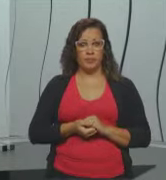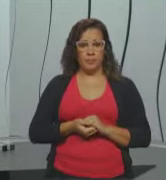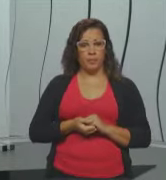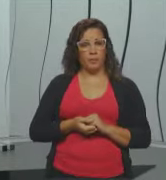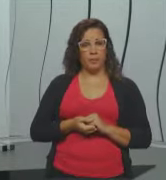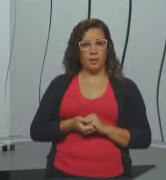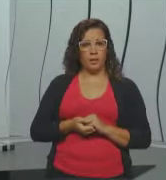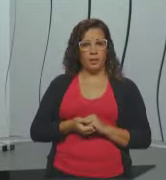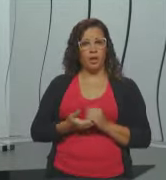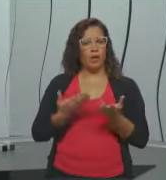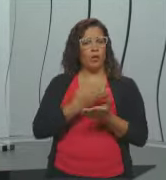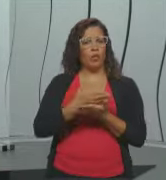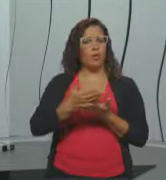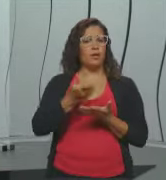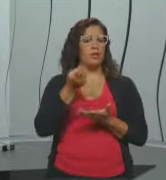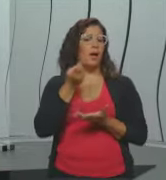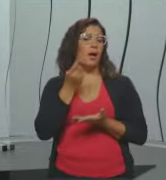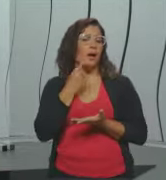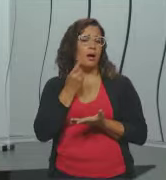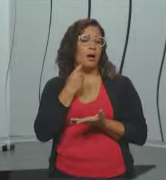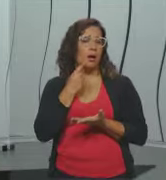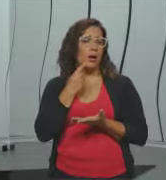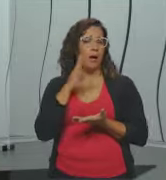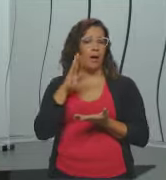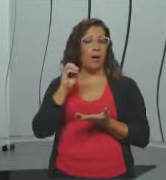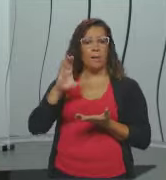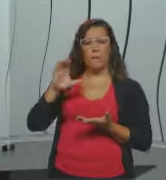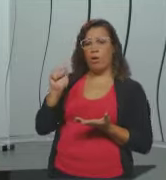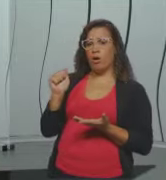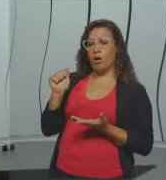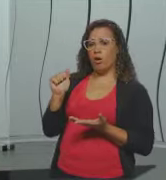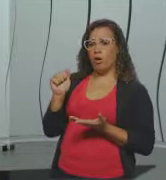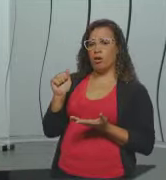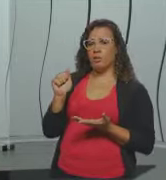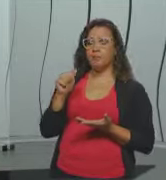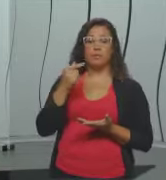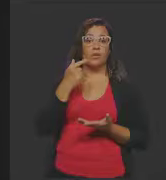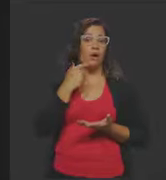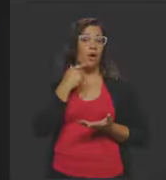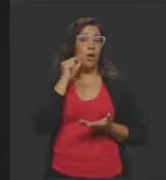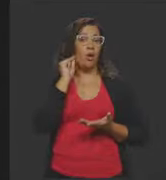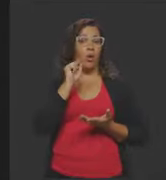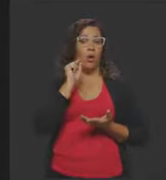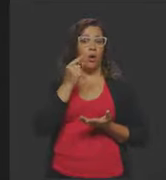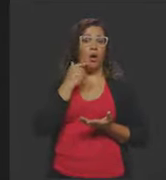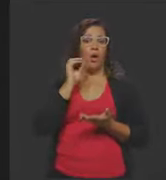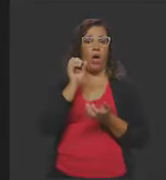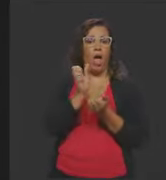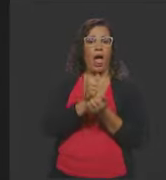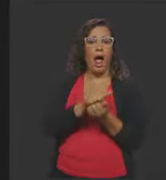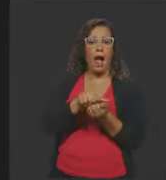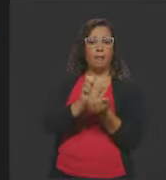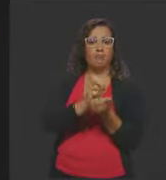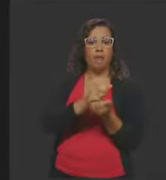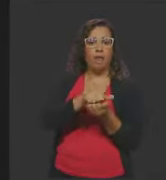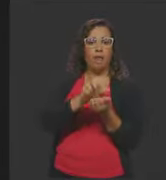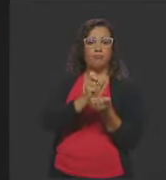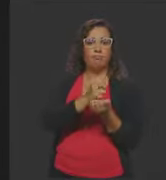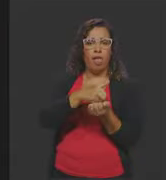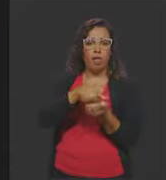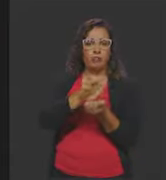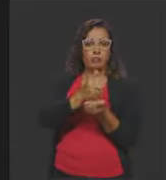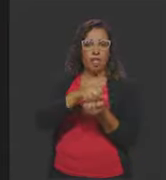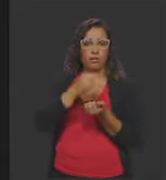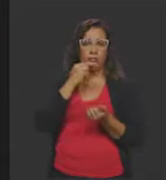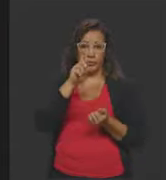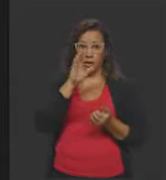Vamos começar falando da boca então. A boca transforma o alimento no bolo alimentar.